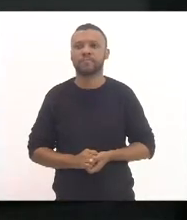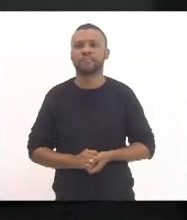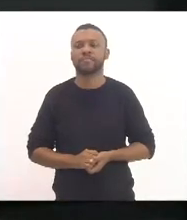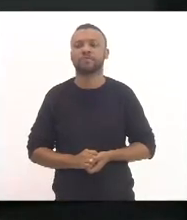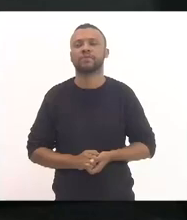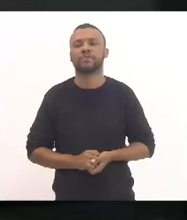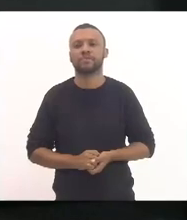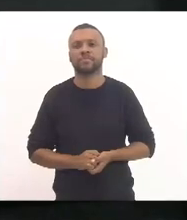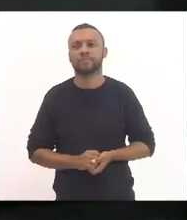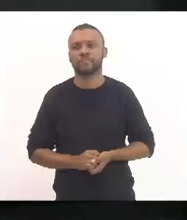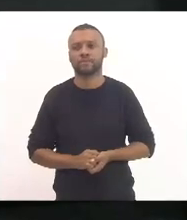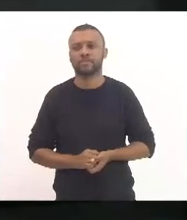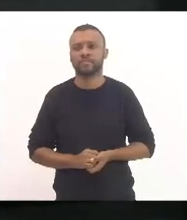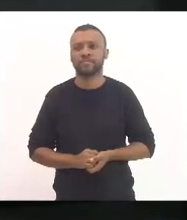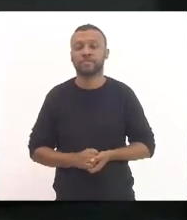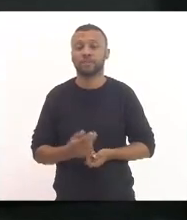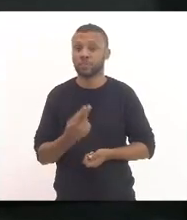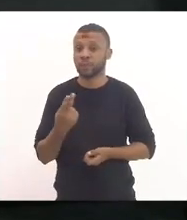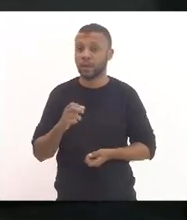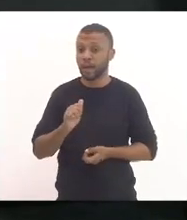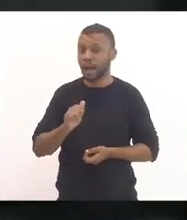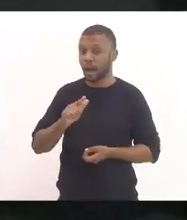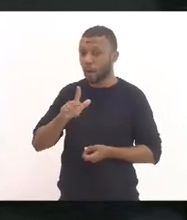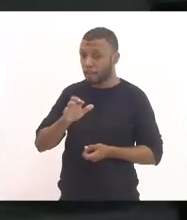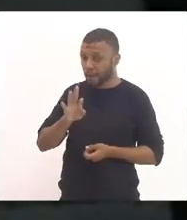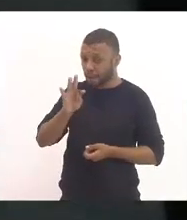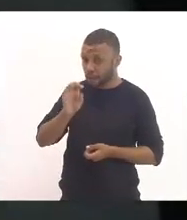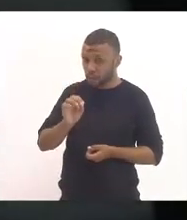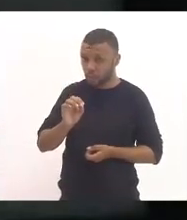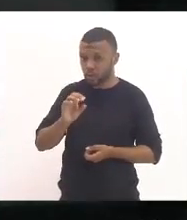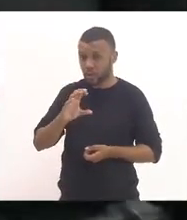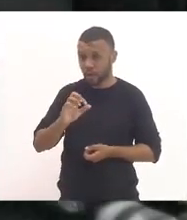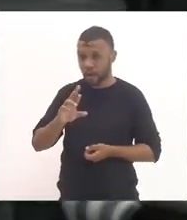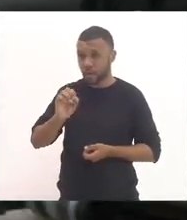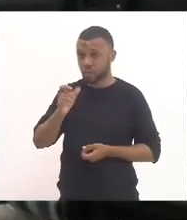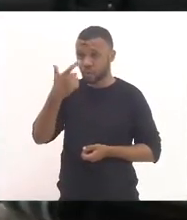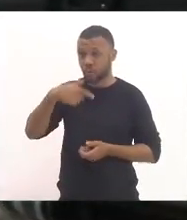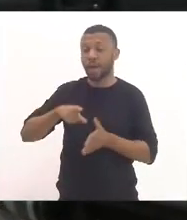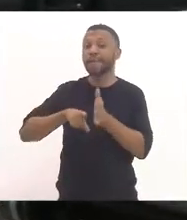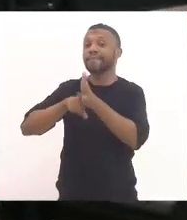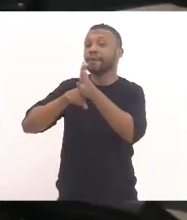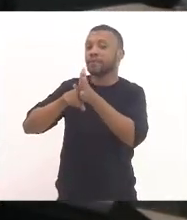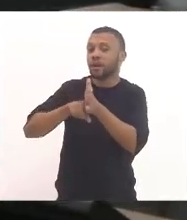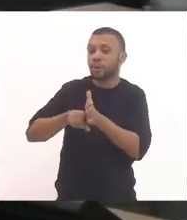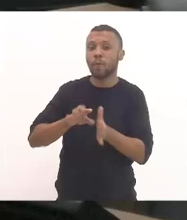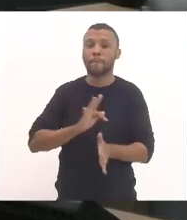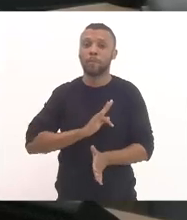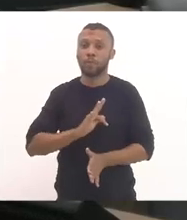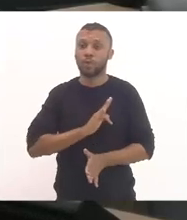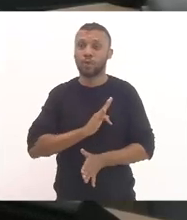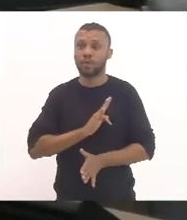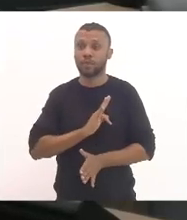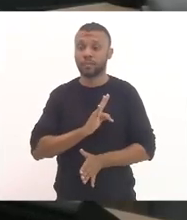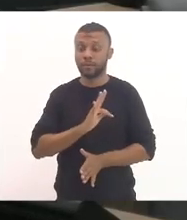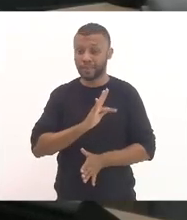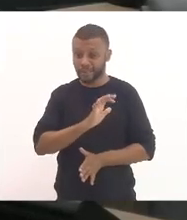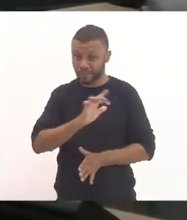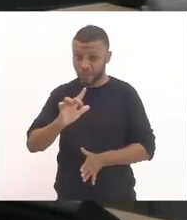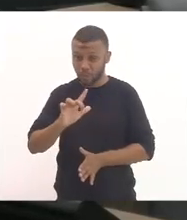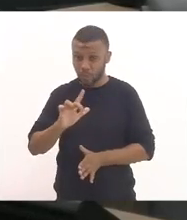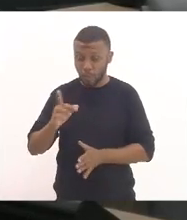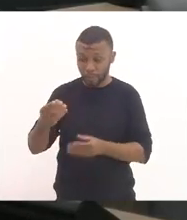Oi Alberto Carlos cerveja da dor de polícia e apesar de nunca me deu nada